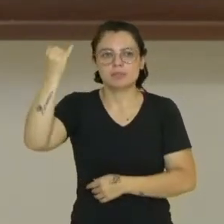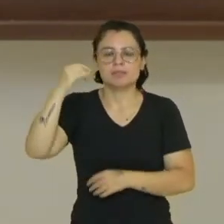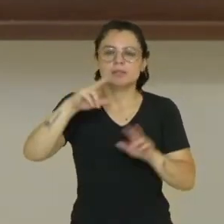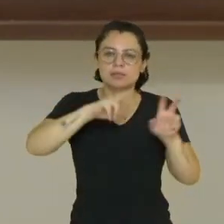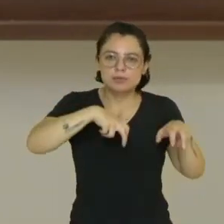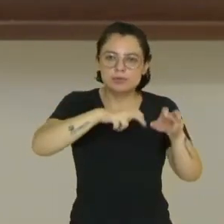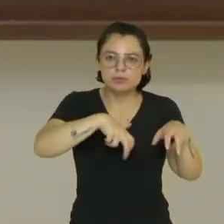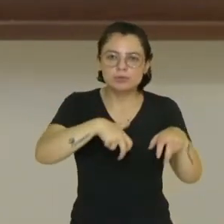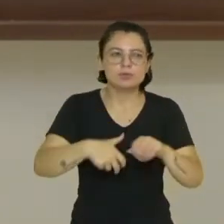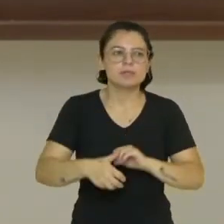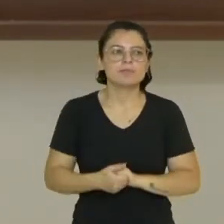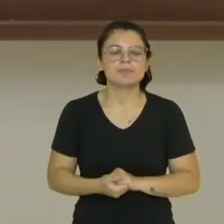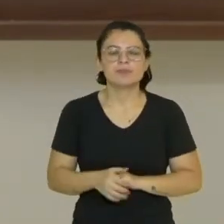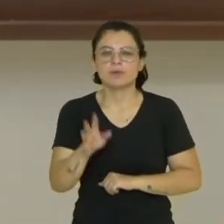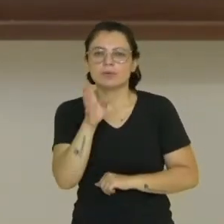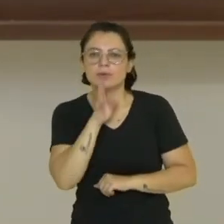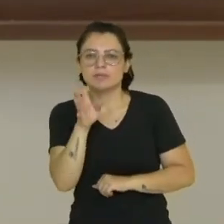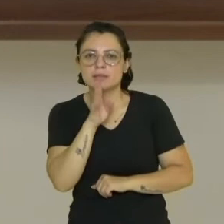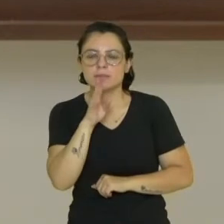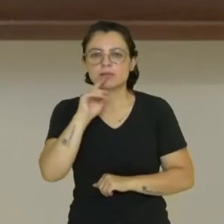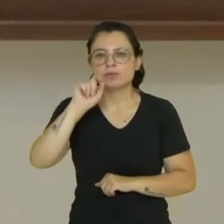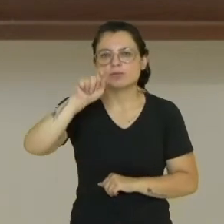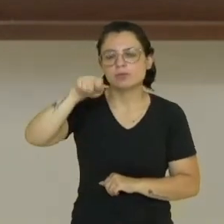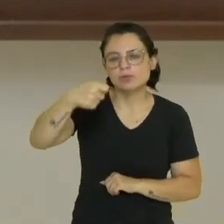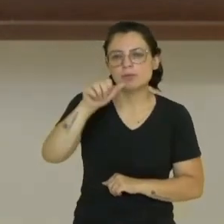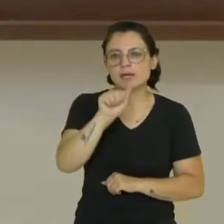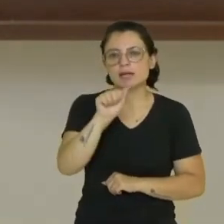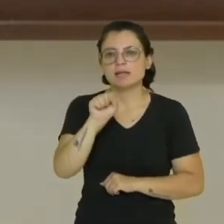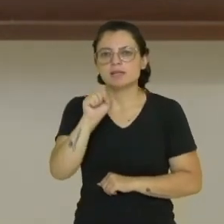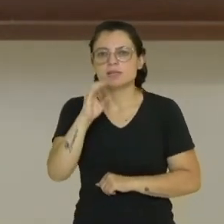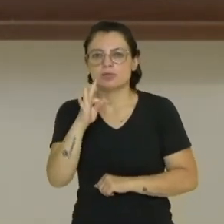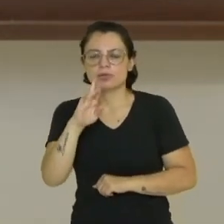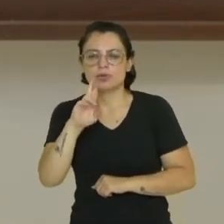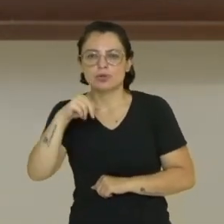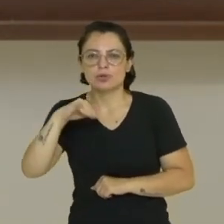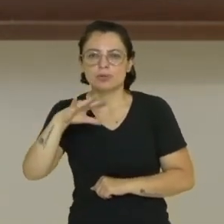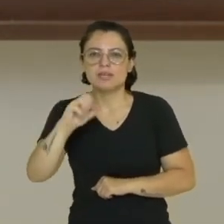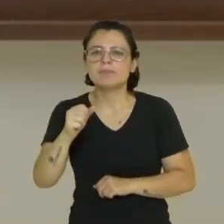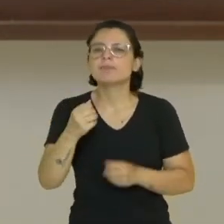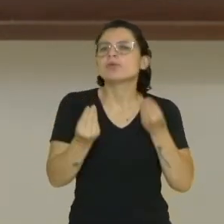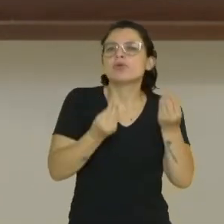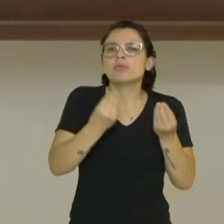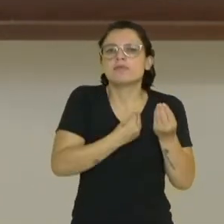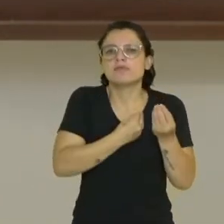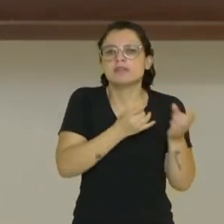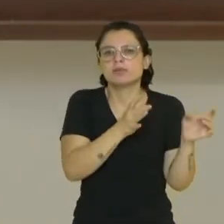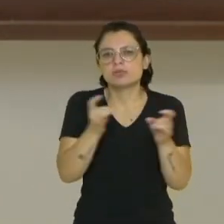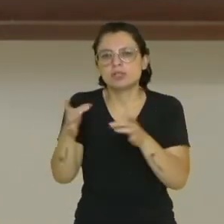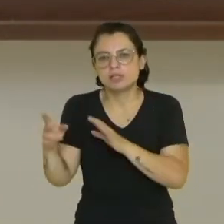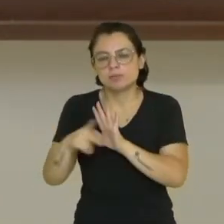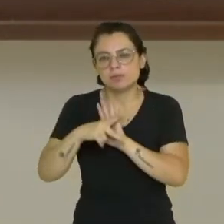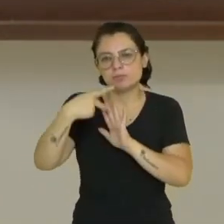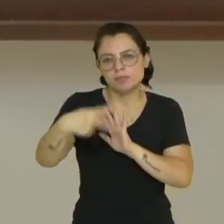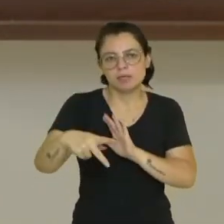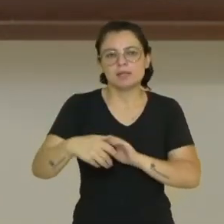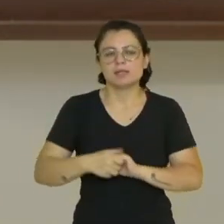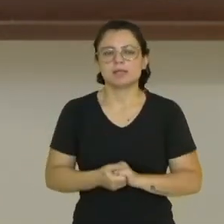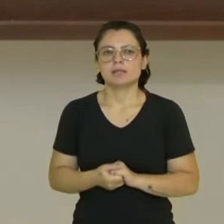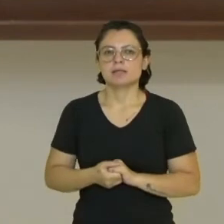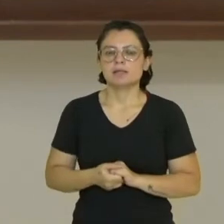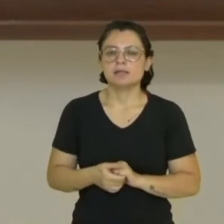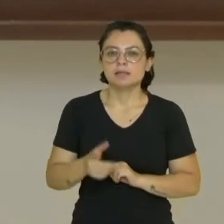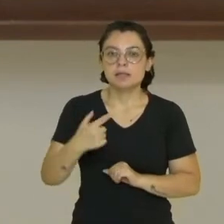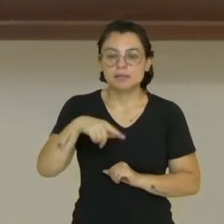para eles, o conhecimento que eles tinham de astronomia, como era o cotidiano deles, e aí, a partir de